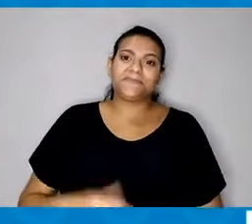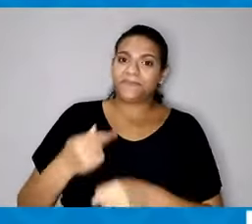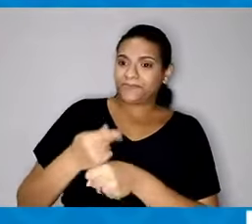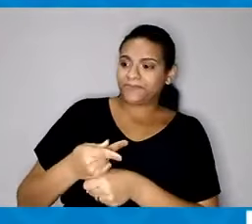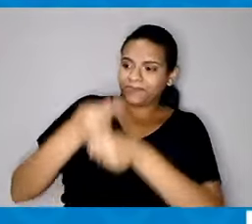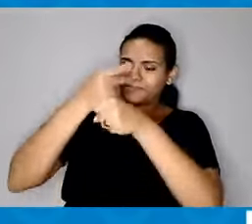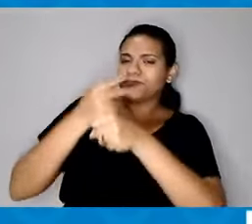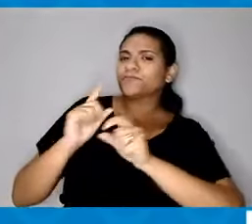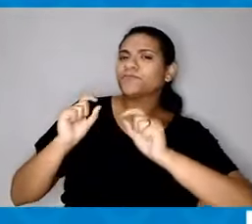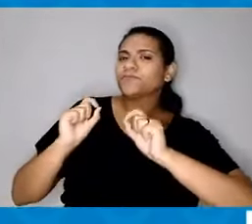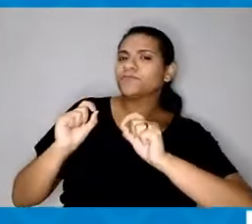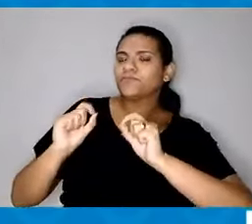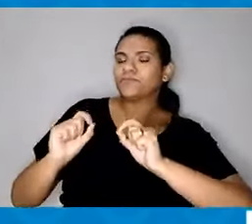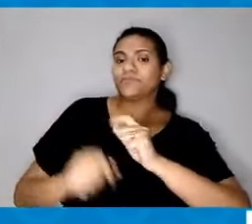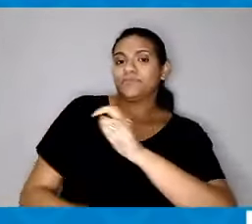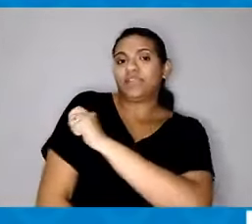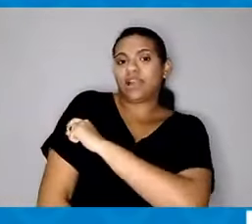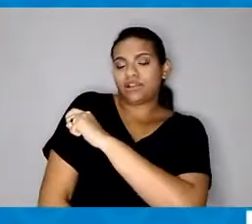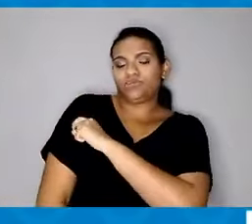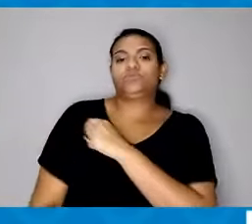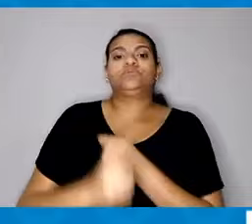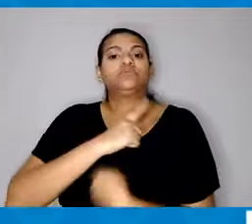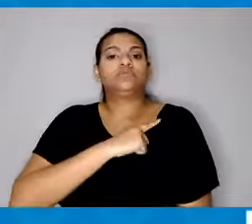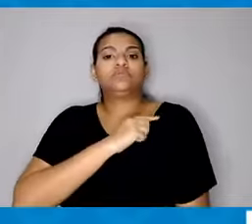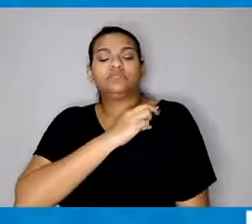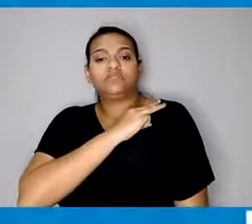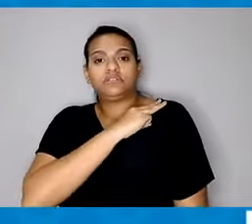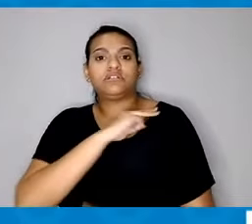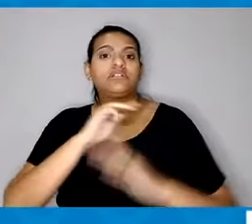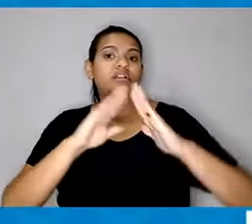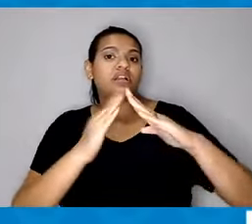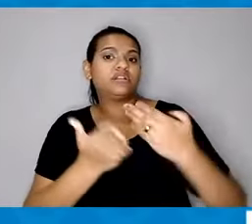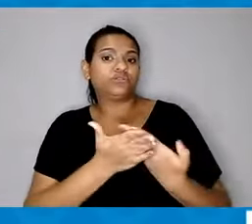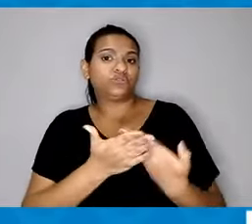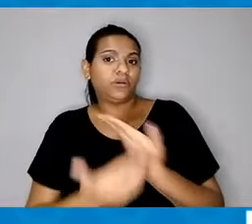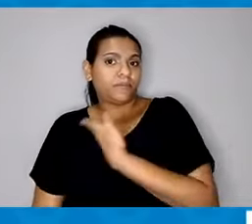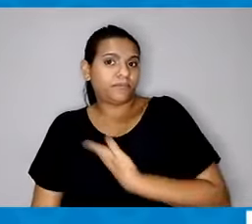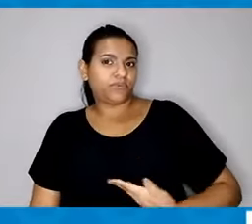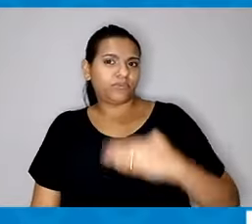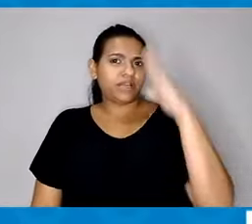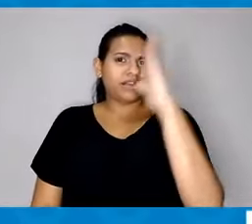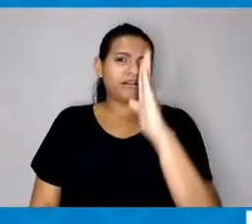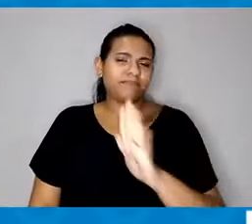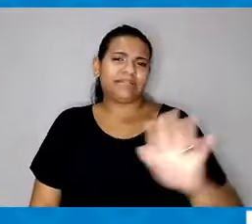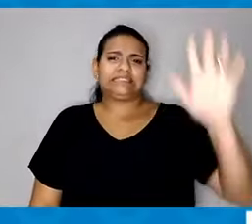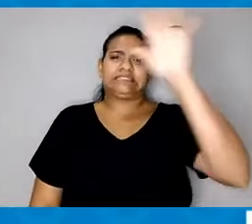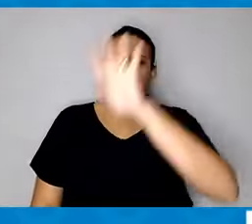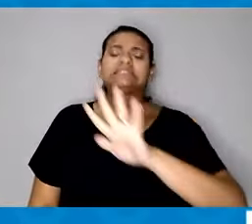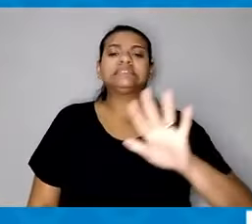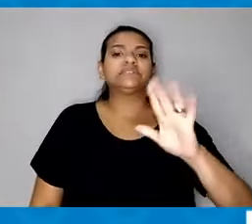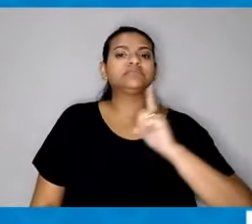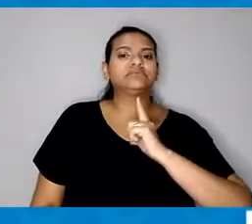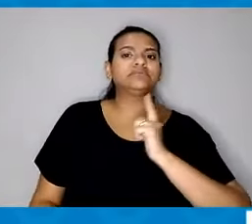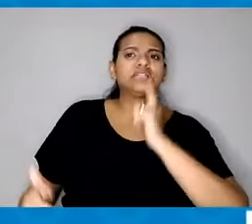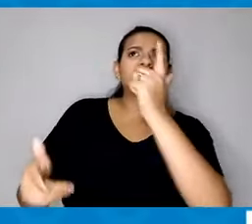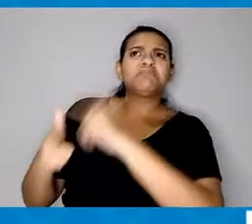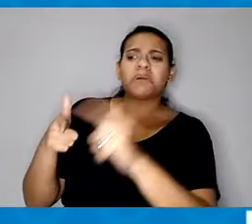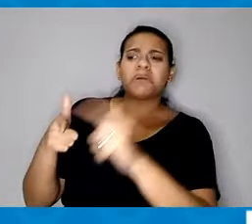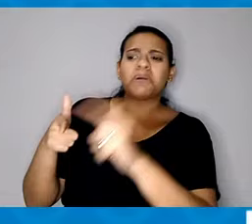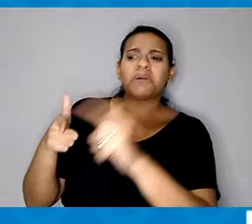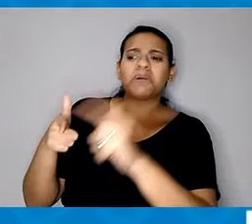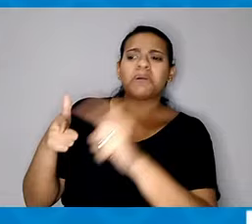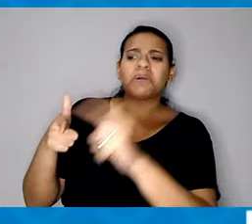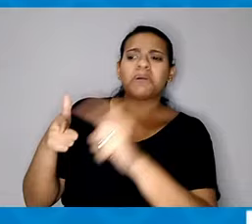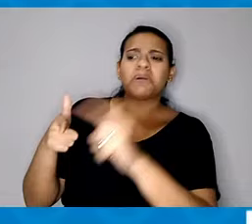estudantes do ensino médio de escolas públicas de todo o Brasil a identificar problemas reais e desenvolver soluções baseadas em ciência